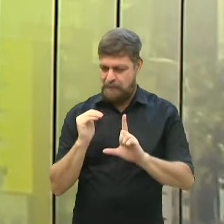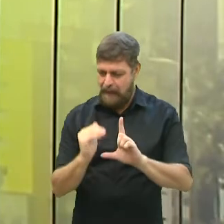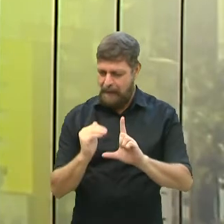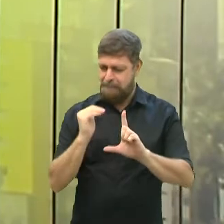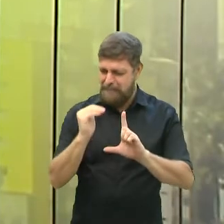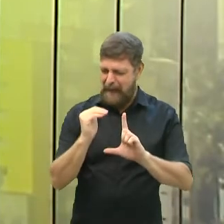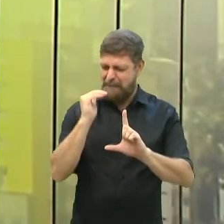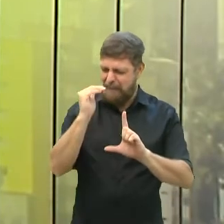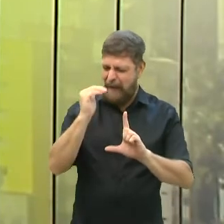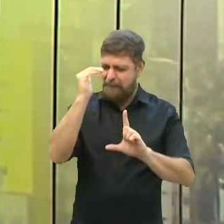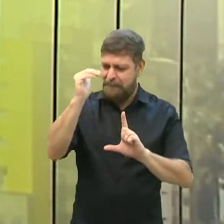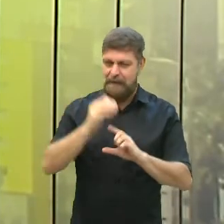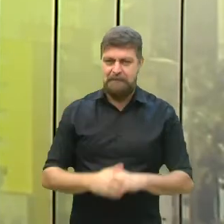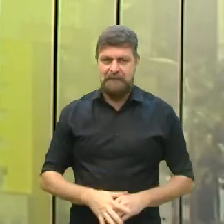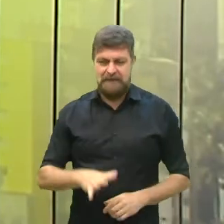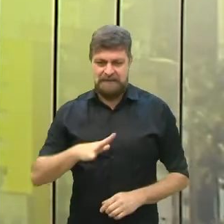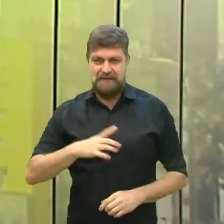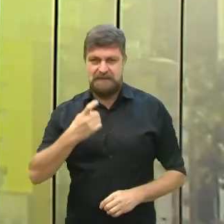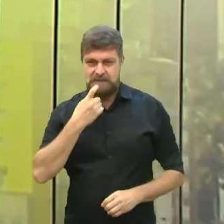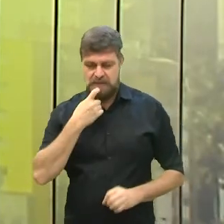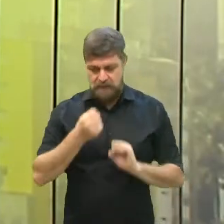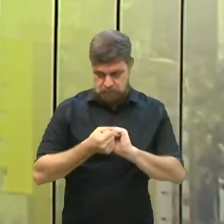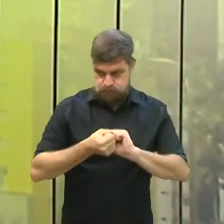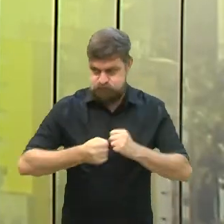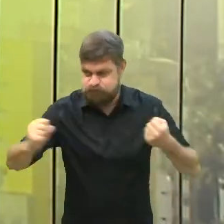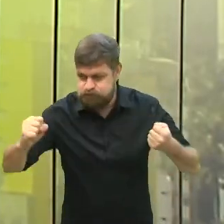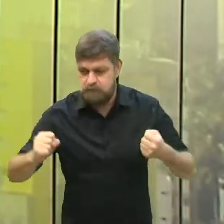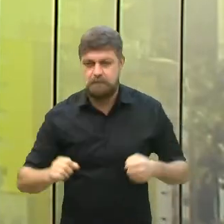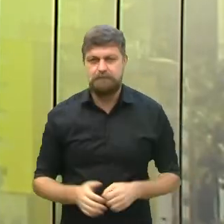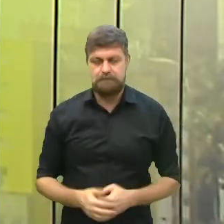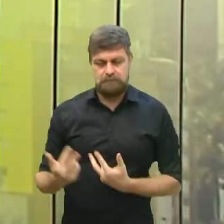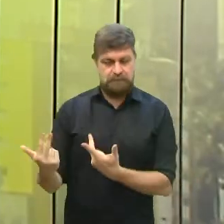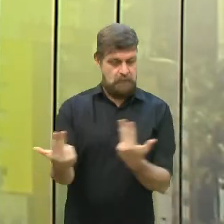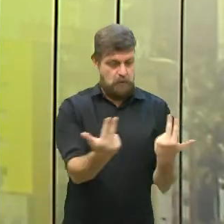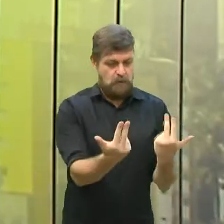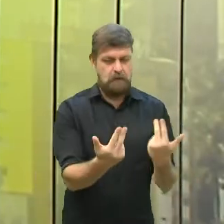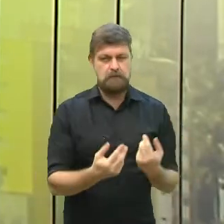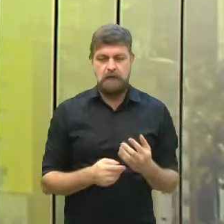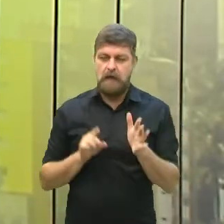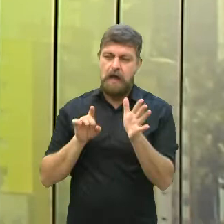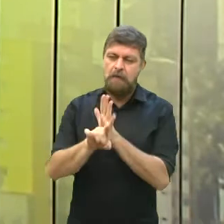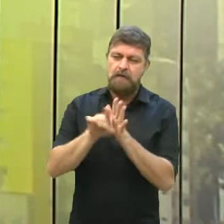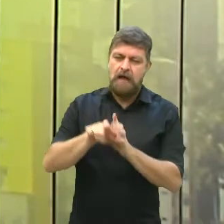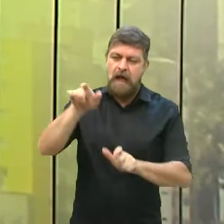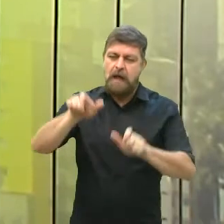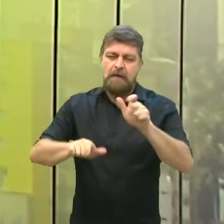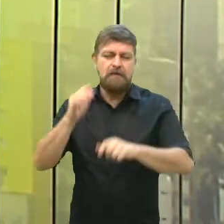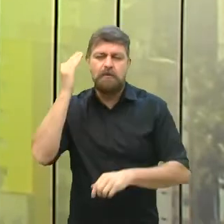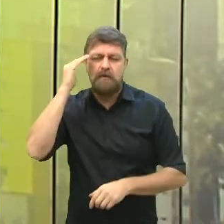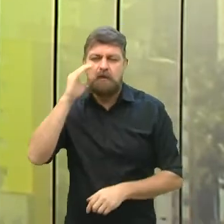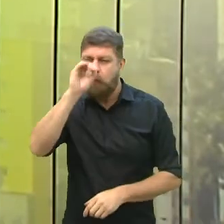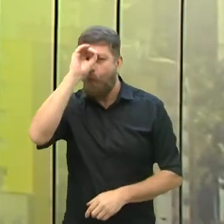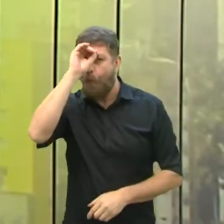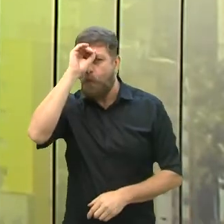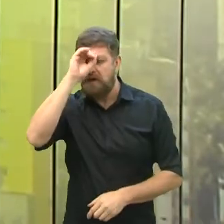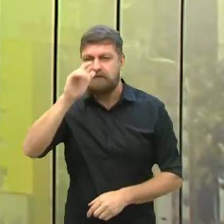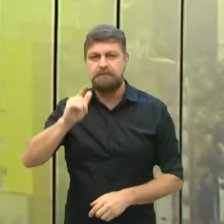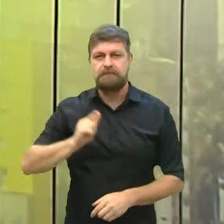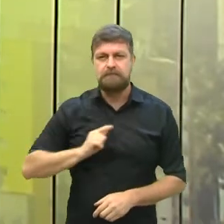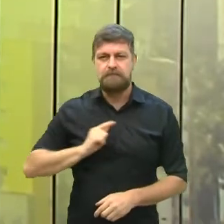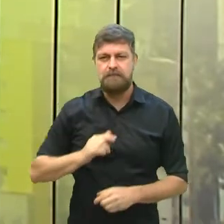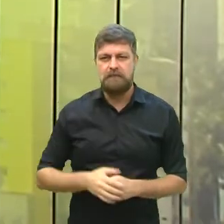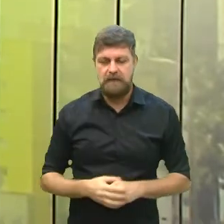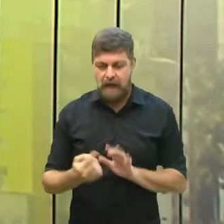desafio, acho que não só de Campinas, mas de outras cidades grandes também. Como é que são, para o pessoal que está assistindo e não conhece, né? Para os leigos,